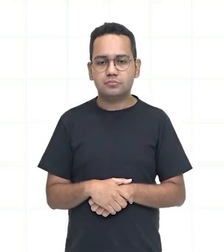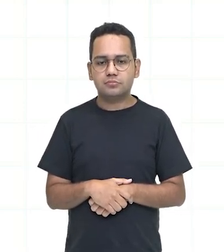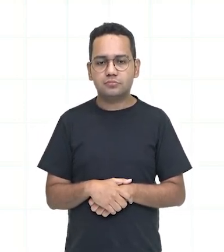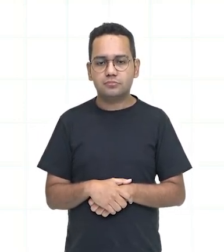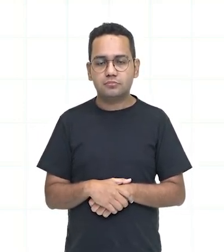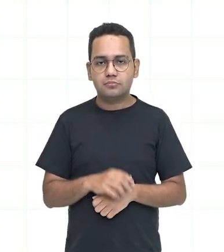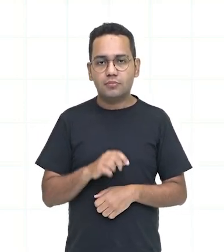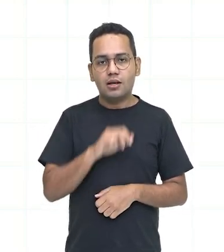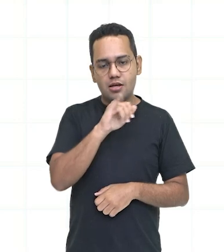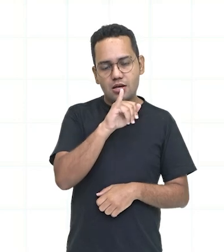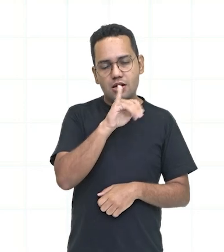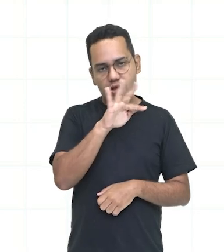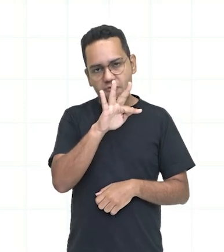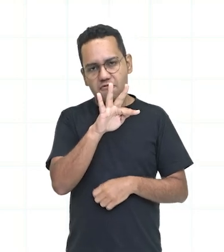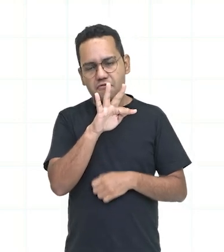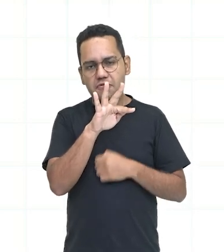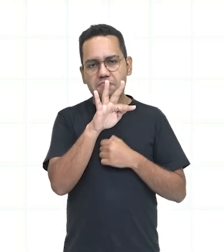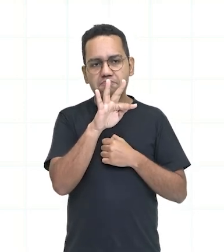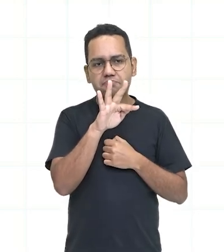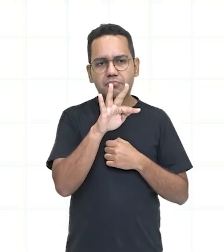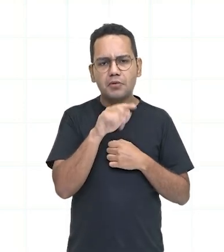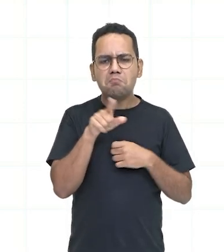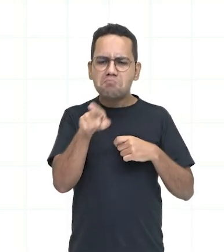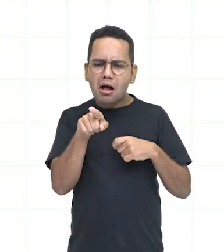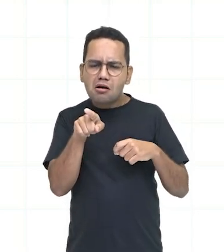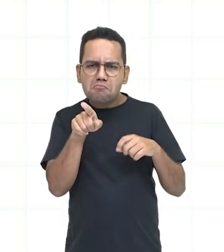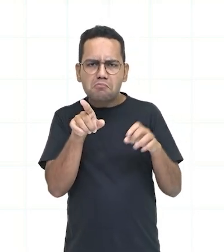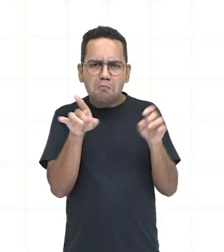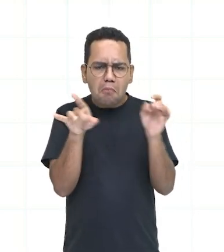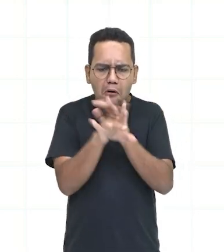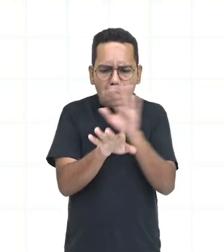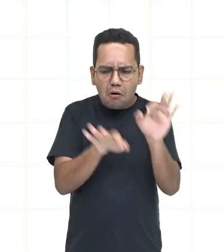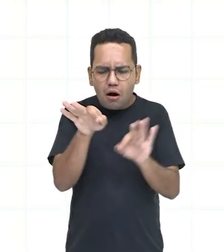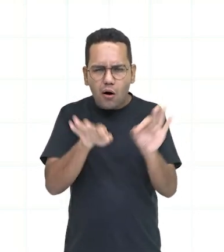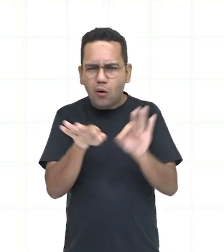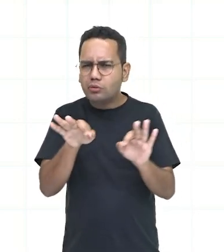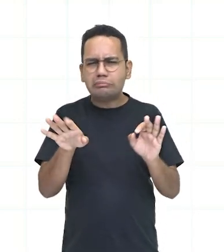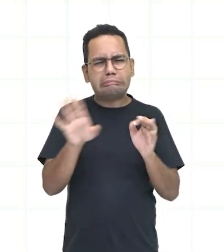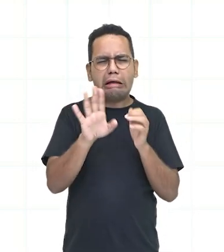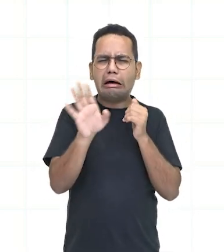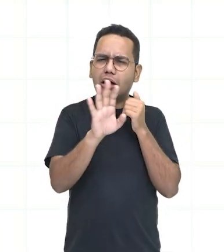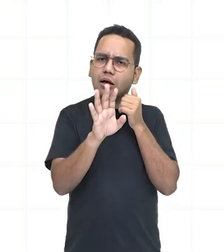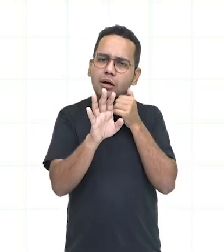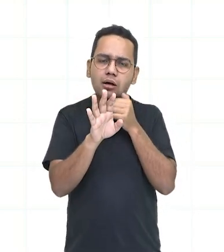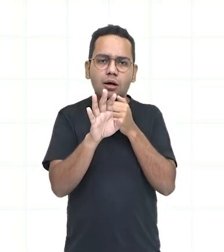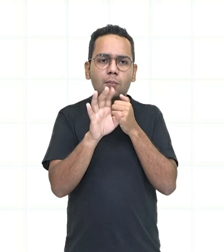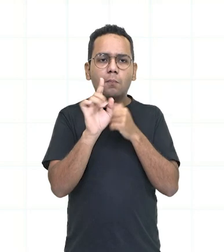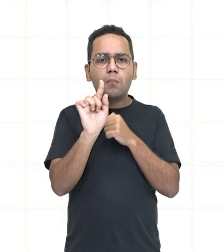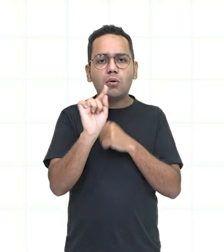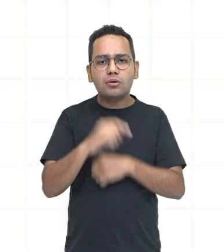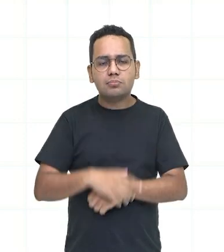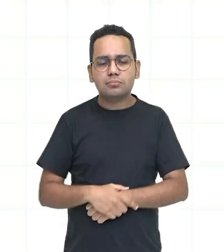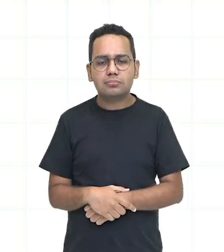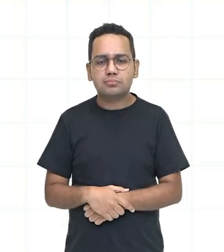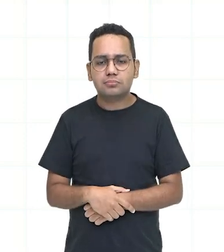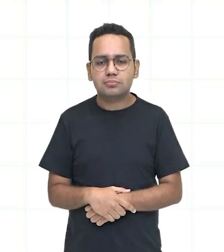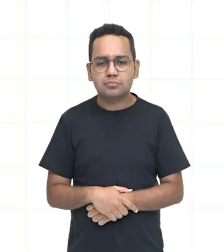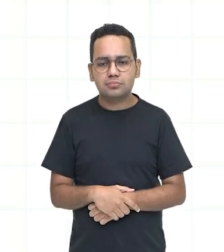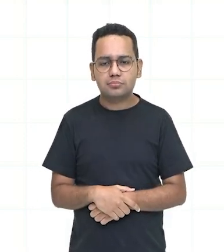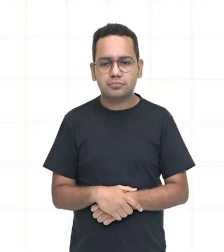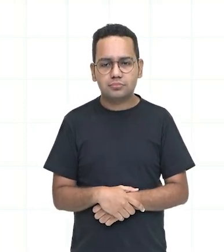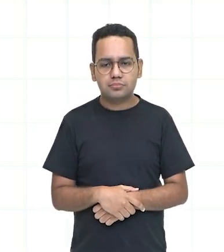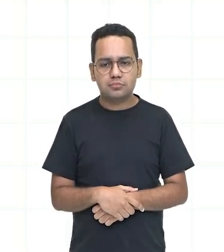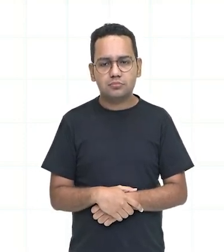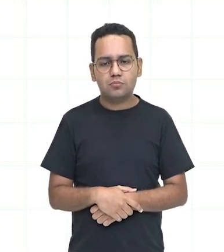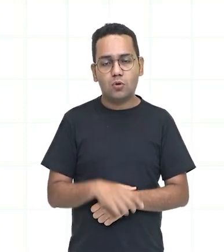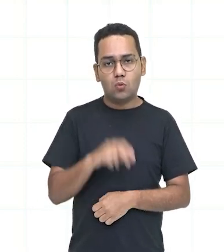com if, não necessariamente nessa ordem, tá? Há casos onde a oração com if